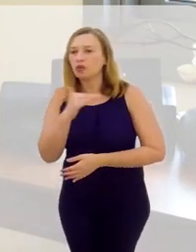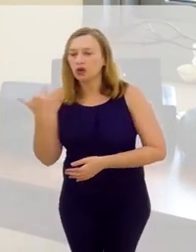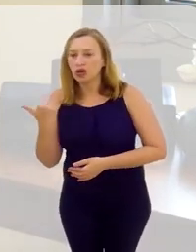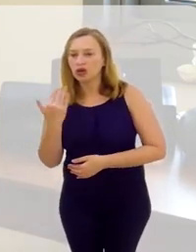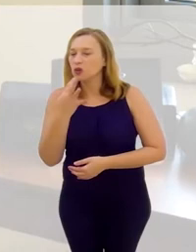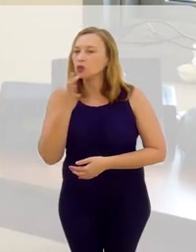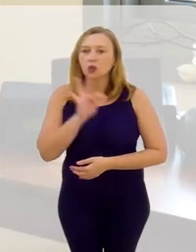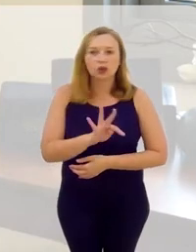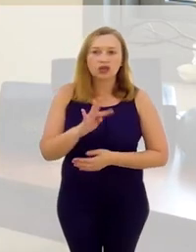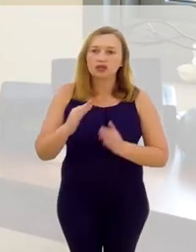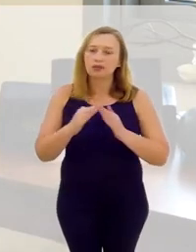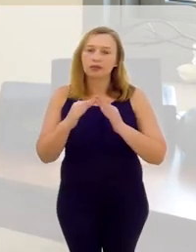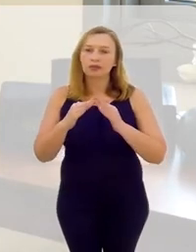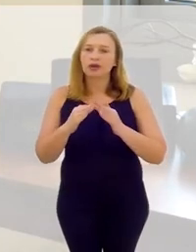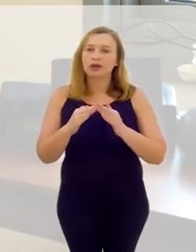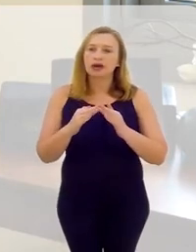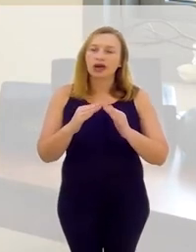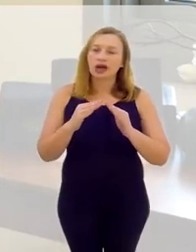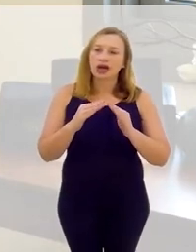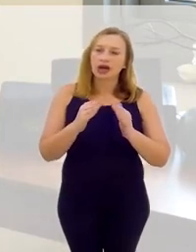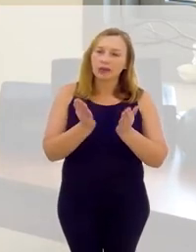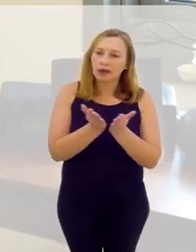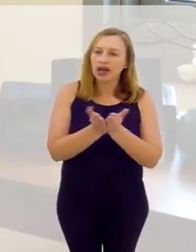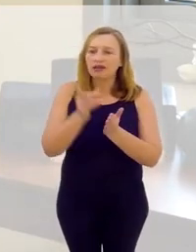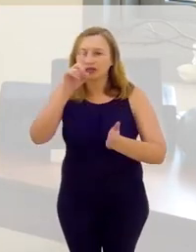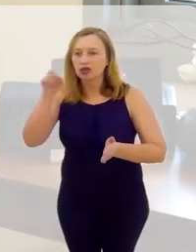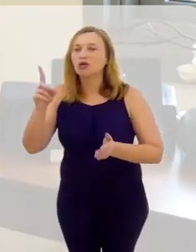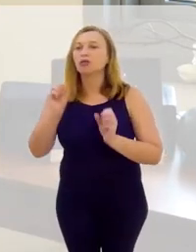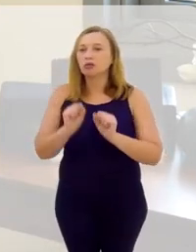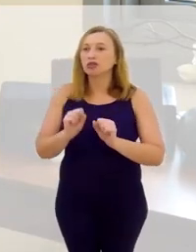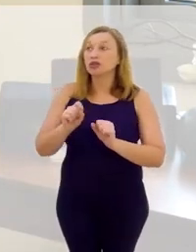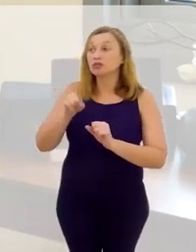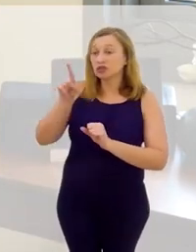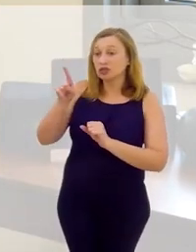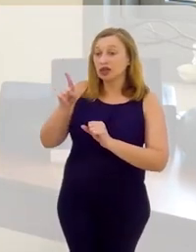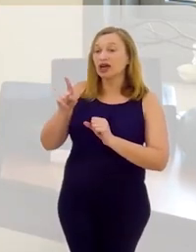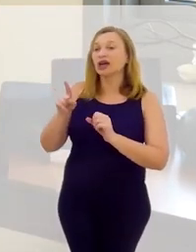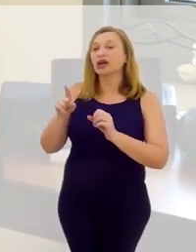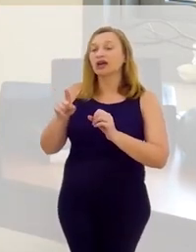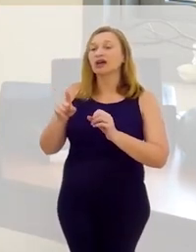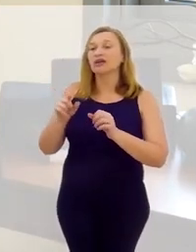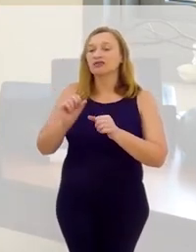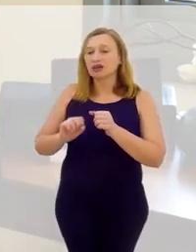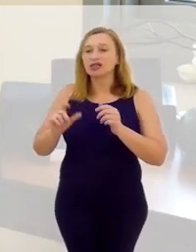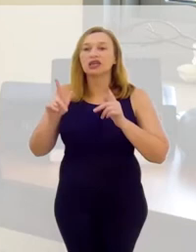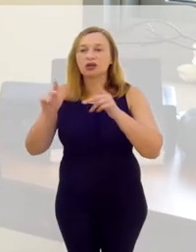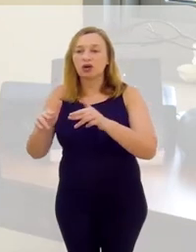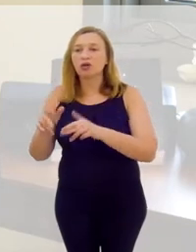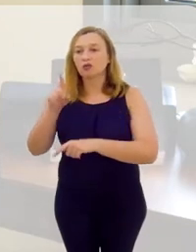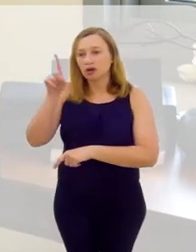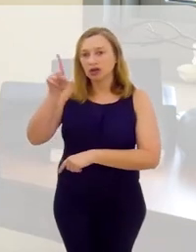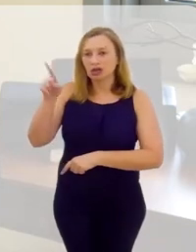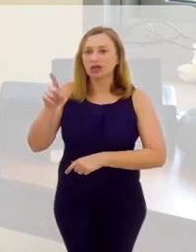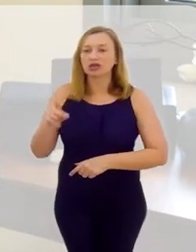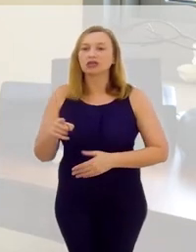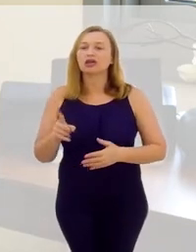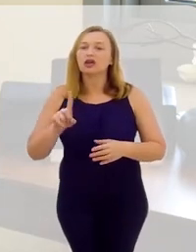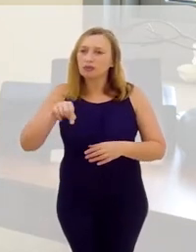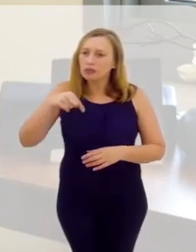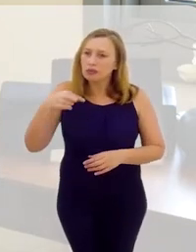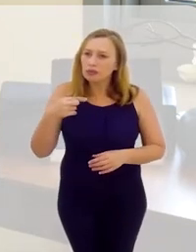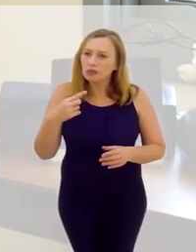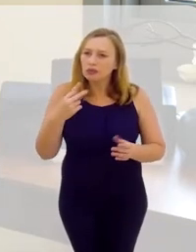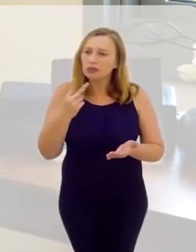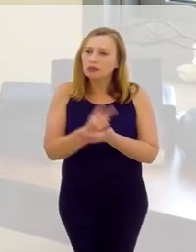aqueles que partiram daqui e não conheceram o Evangelho, nós podemos, no templo, realizar ordenanças por eles, mesmo estando do outro lado do